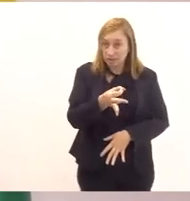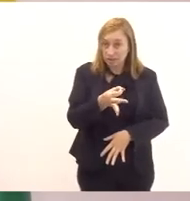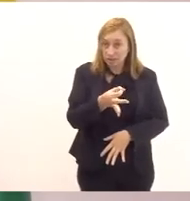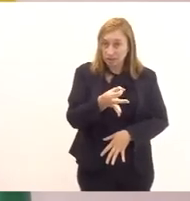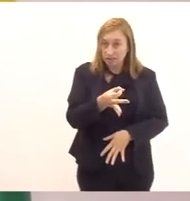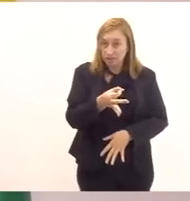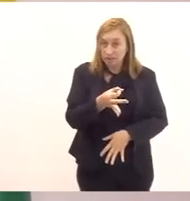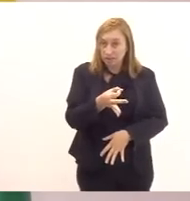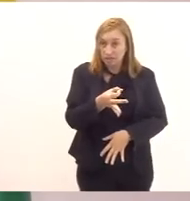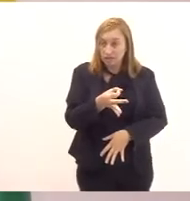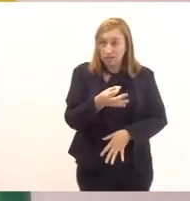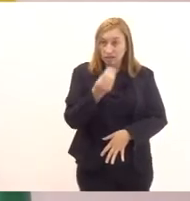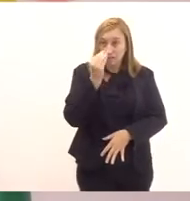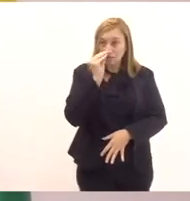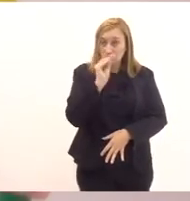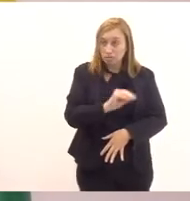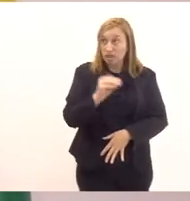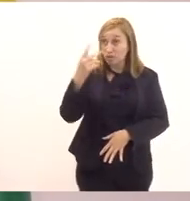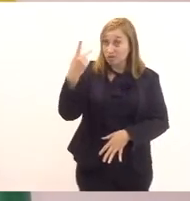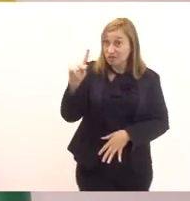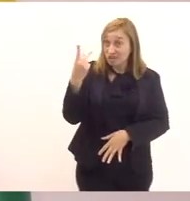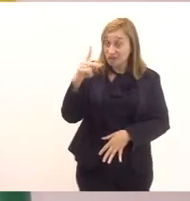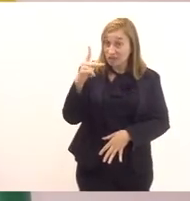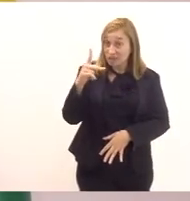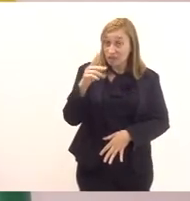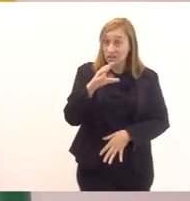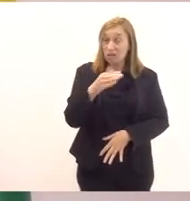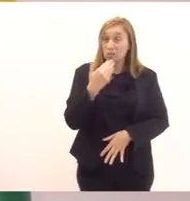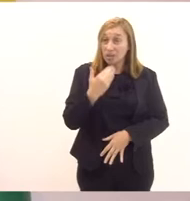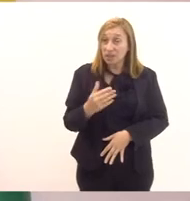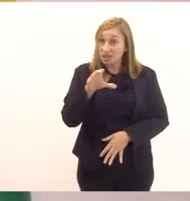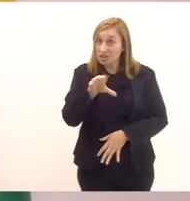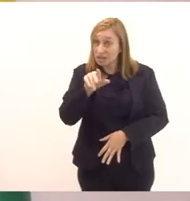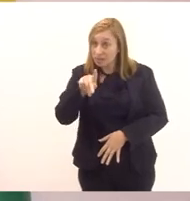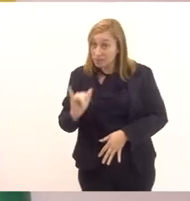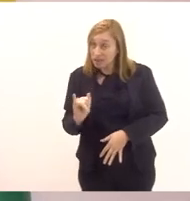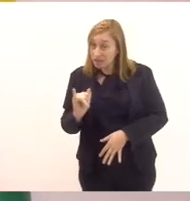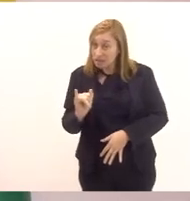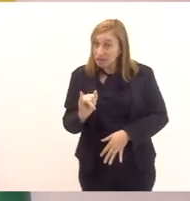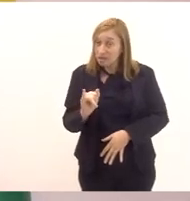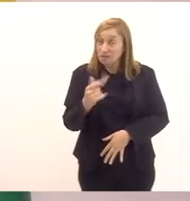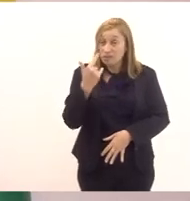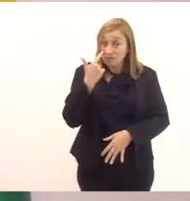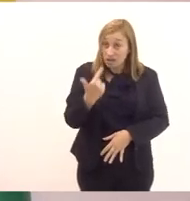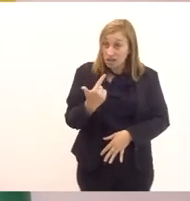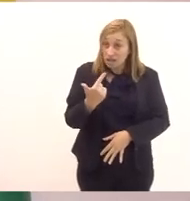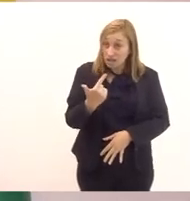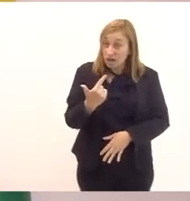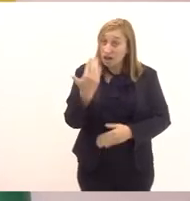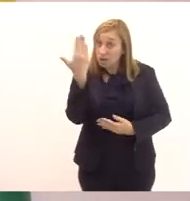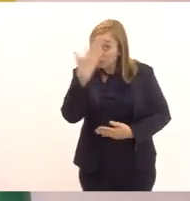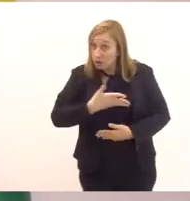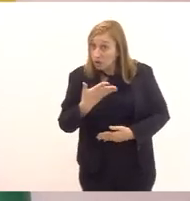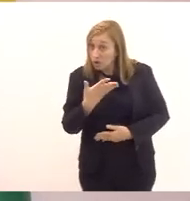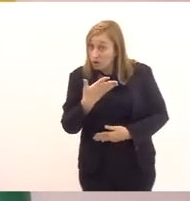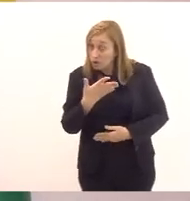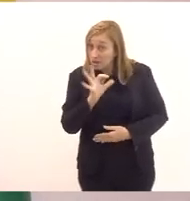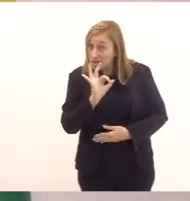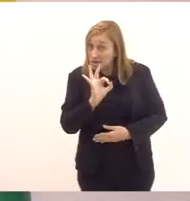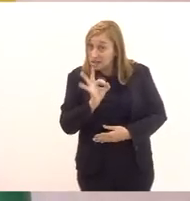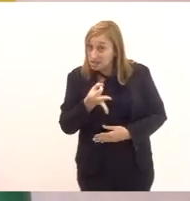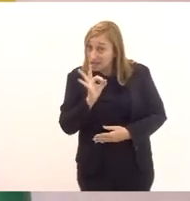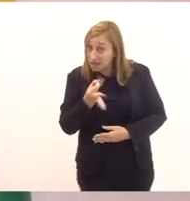negativa por parte dele mais um derradeiro apelo da CPI é configurar a prova inequívoca